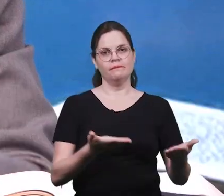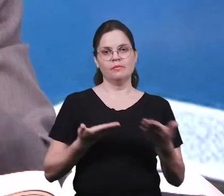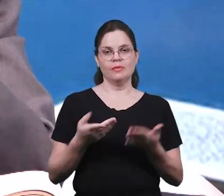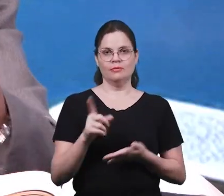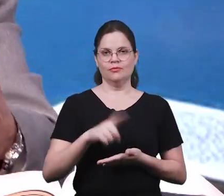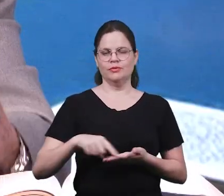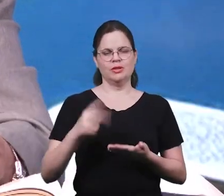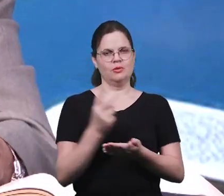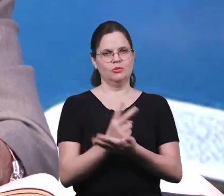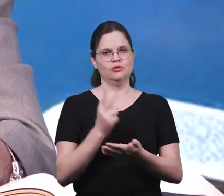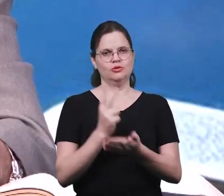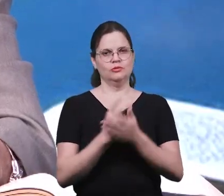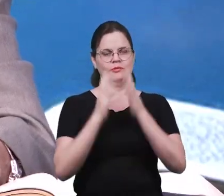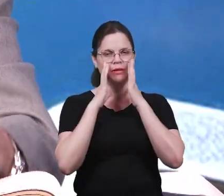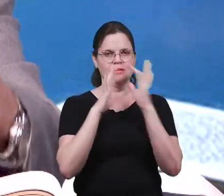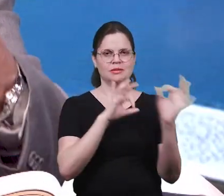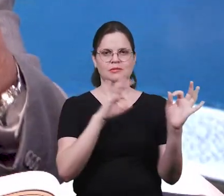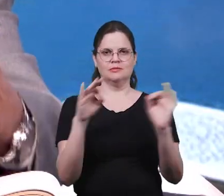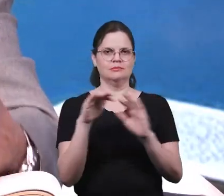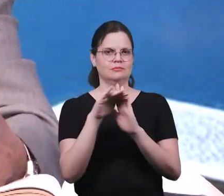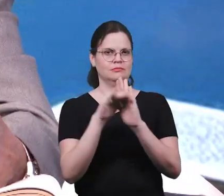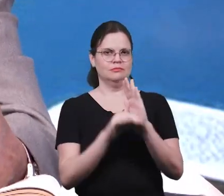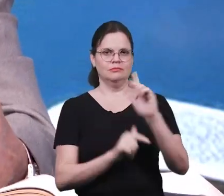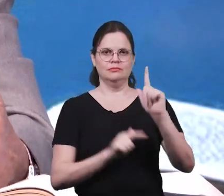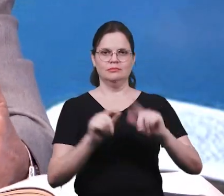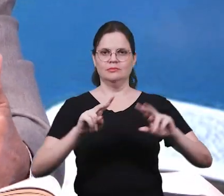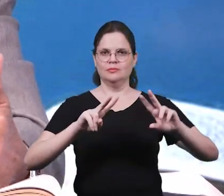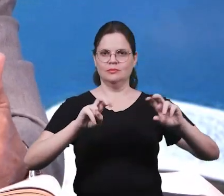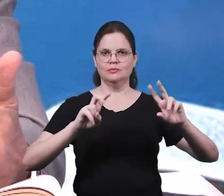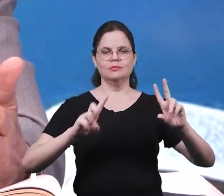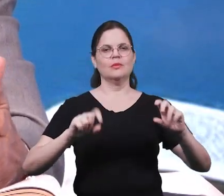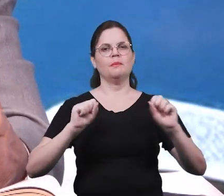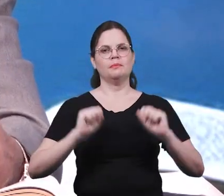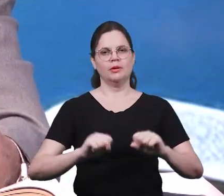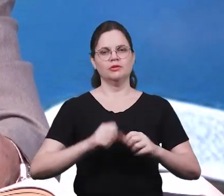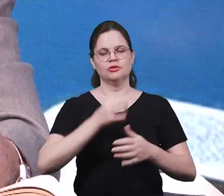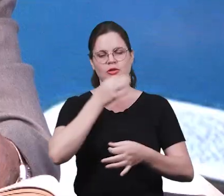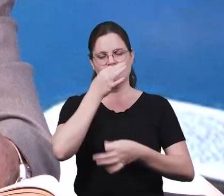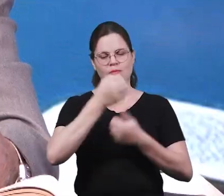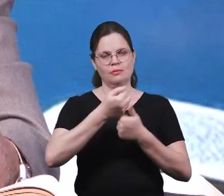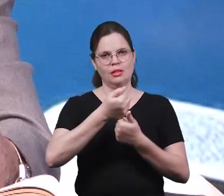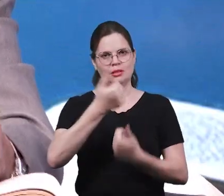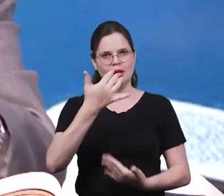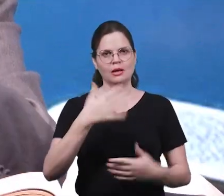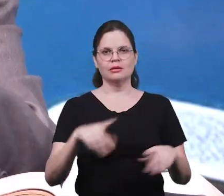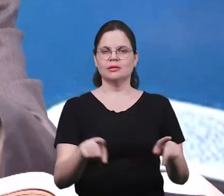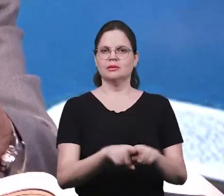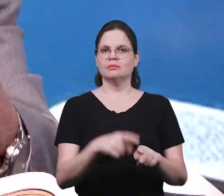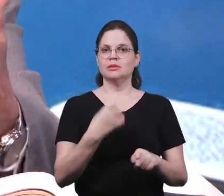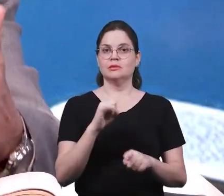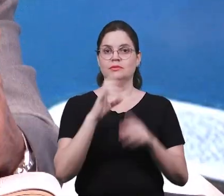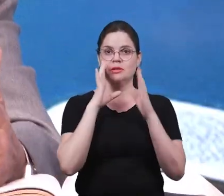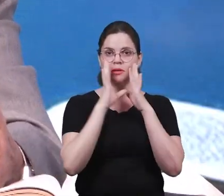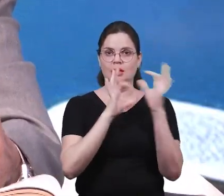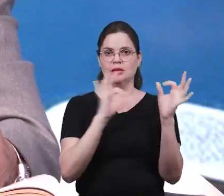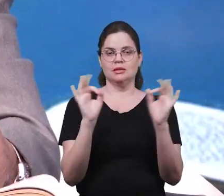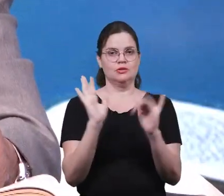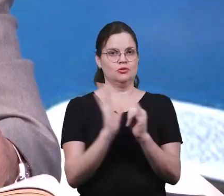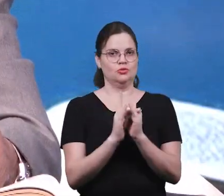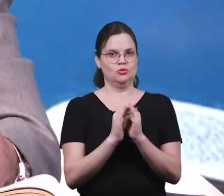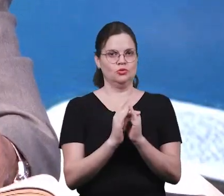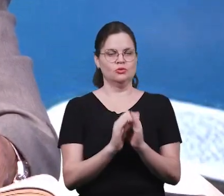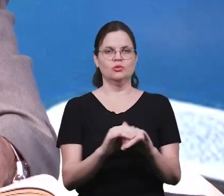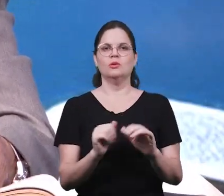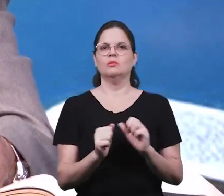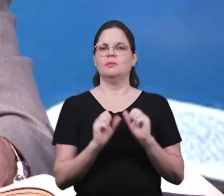que você continue conosco, participando deste assunto, fazendo o seu comentário, e até mesmo se você está assistindo pelo YouTube,